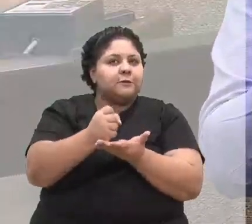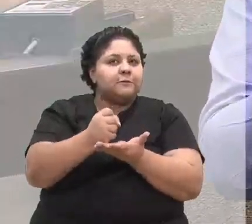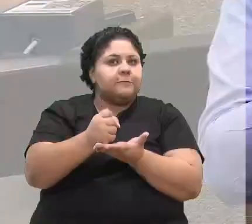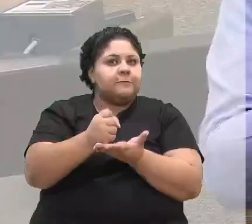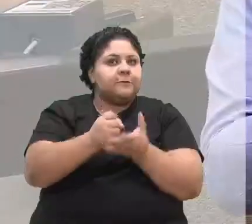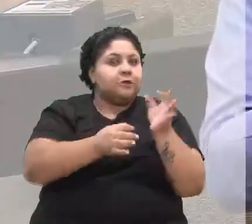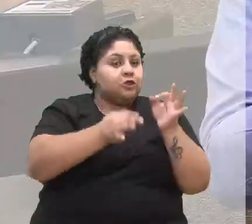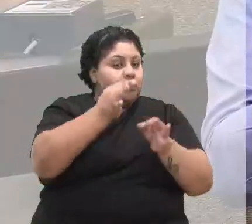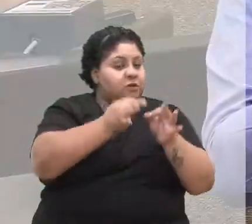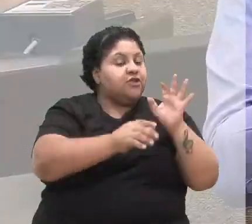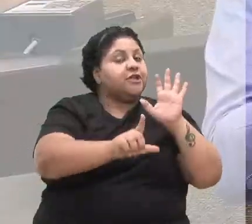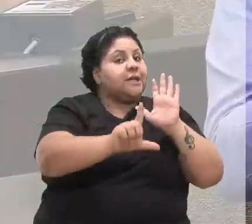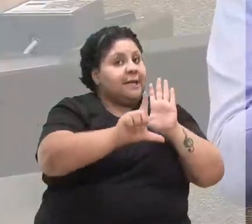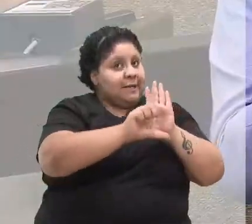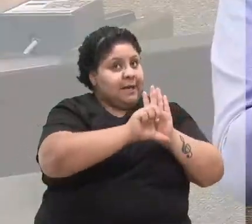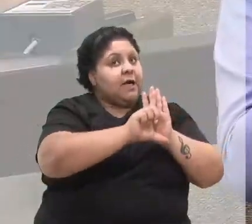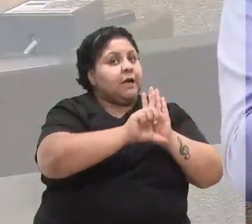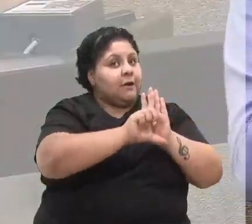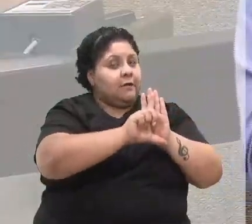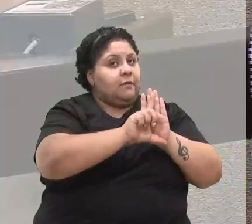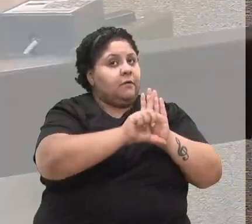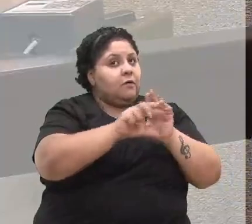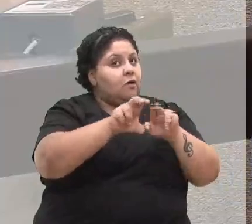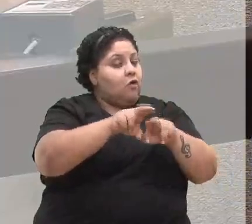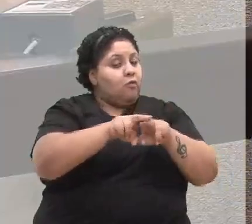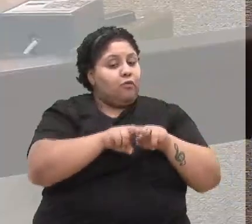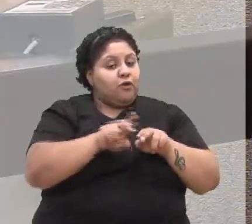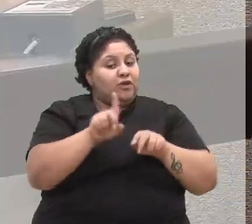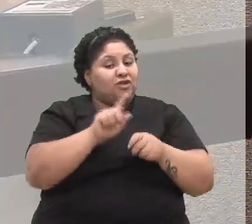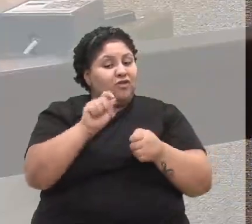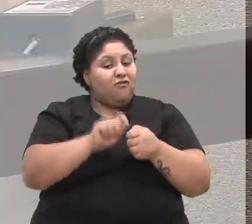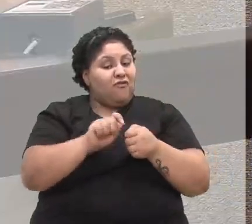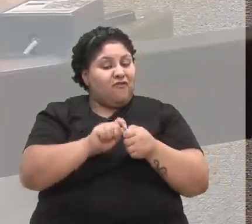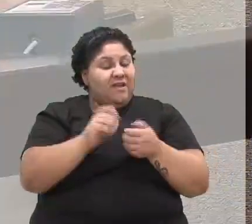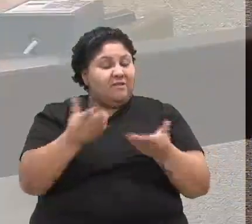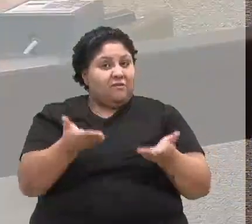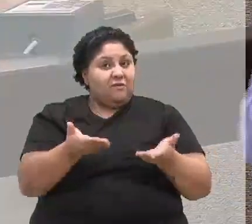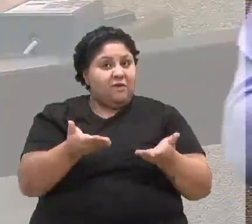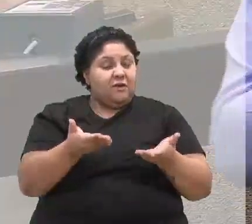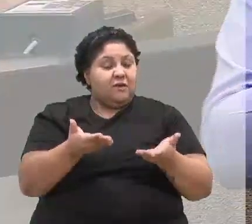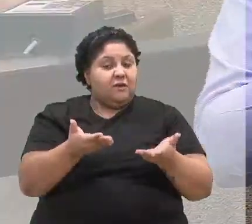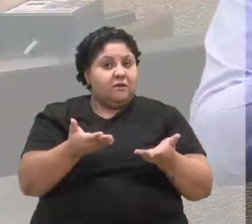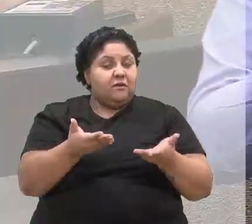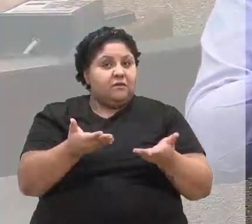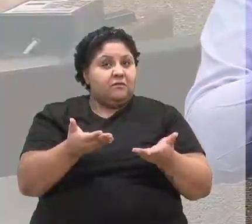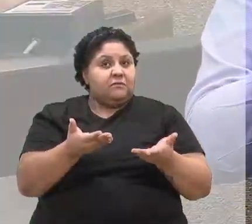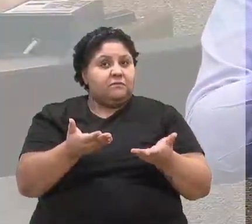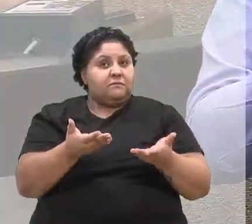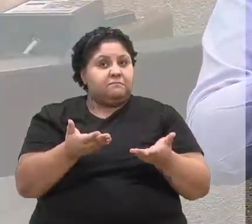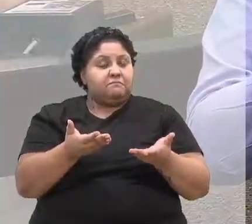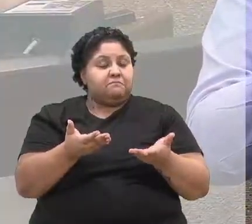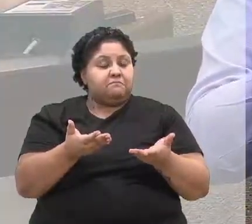jurídica legal, e até por isso não foi feito isso, por não